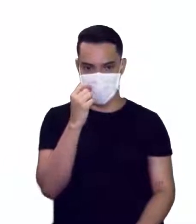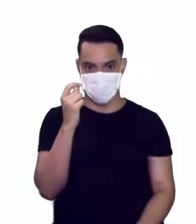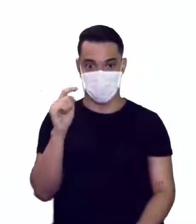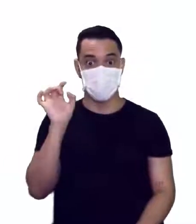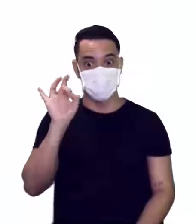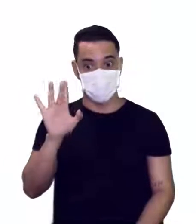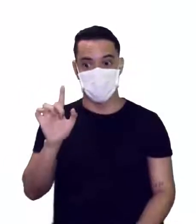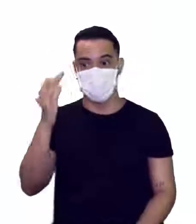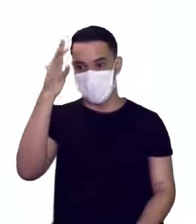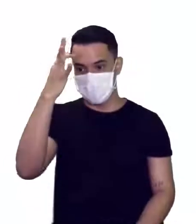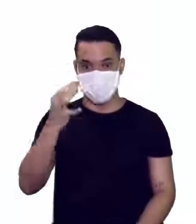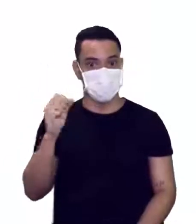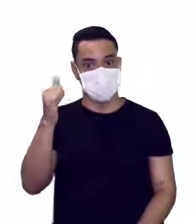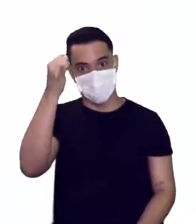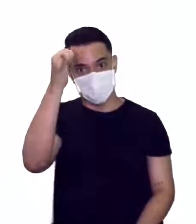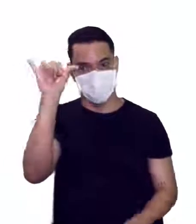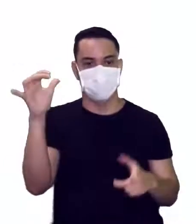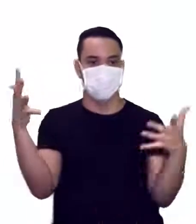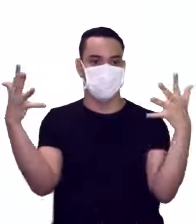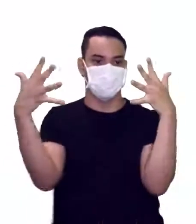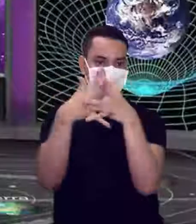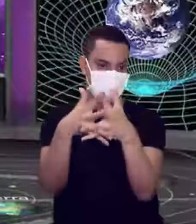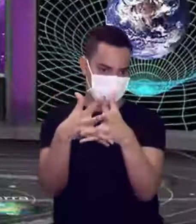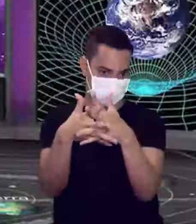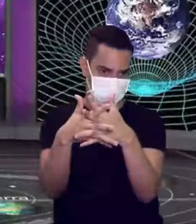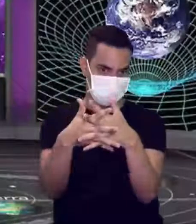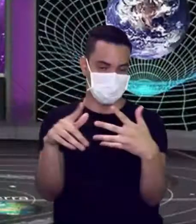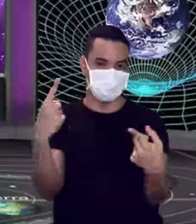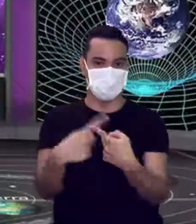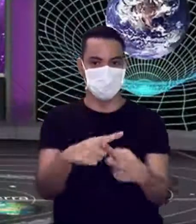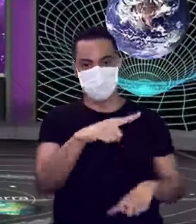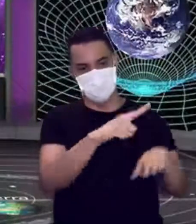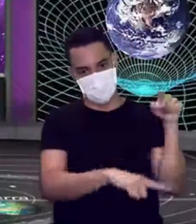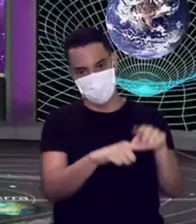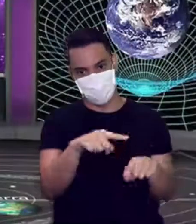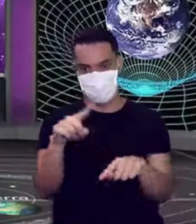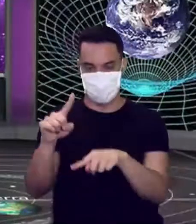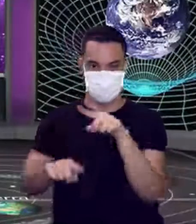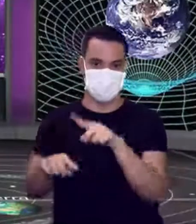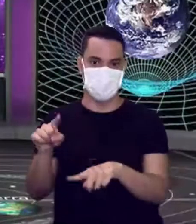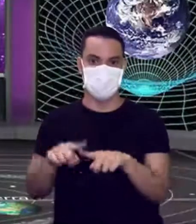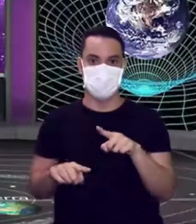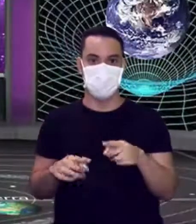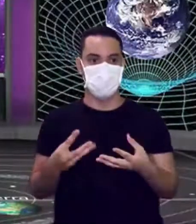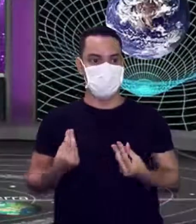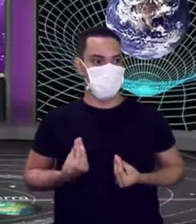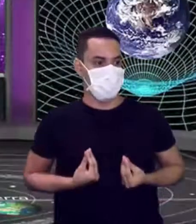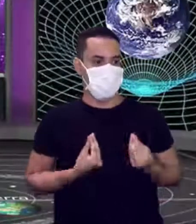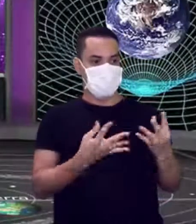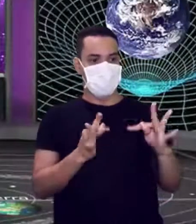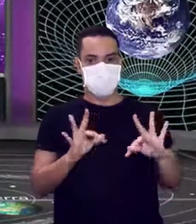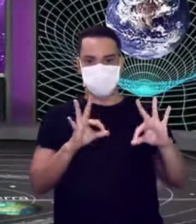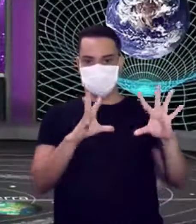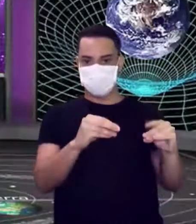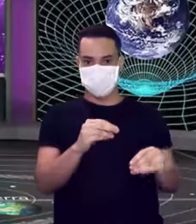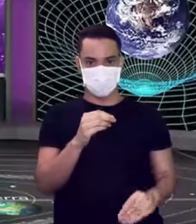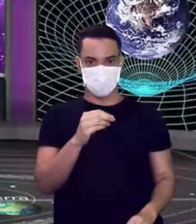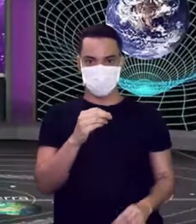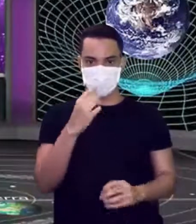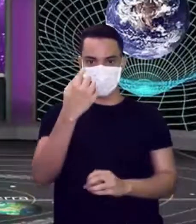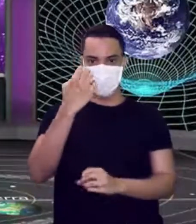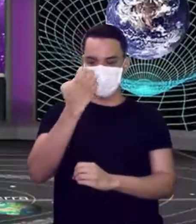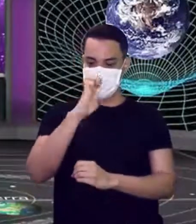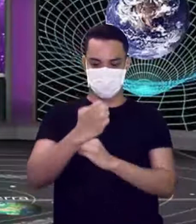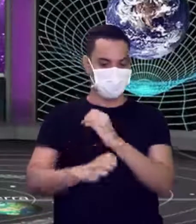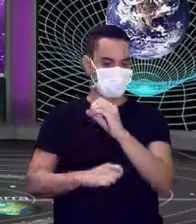para a gente não se confundir, tá? Um corpo, ele não vai dar todos os seus elétrons. Ele vai,